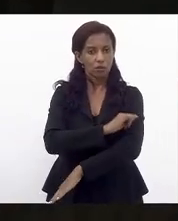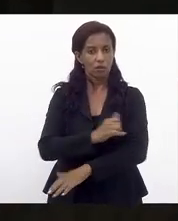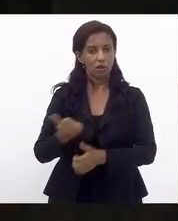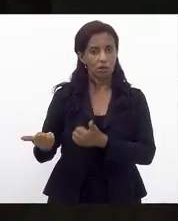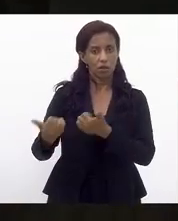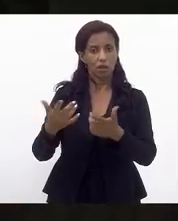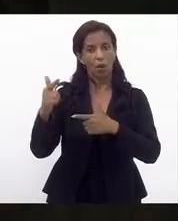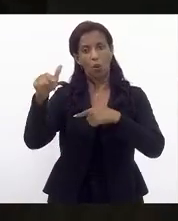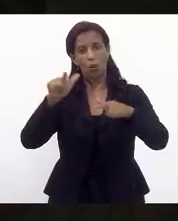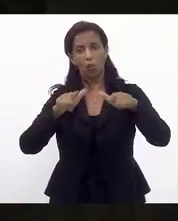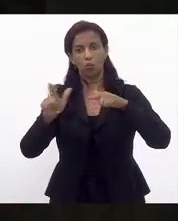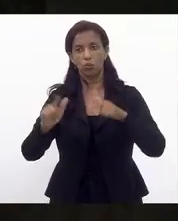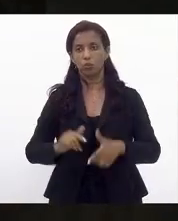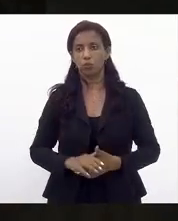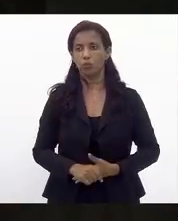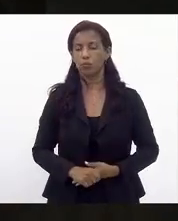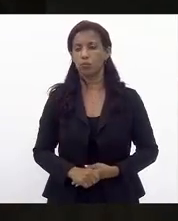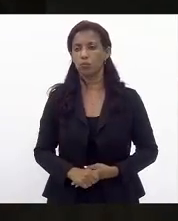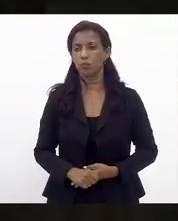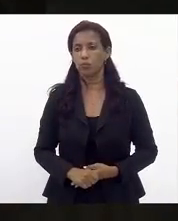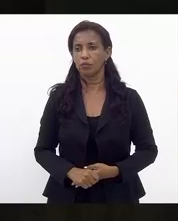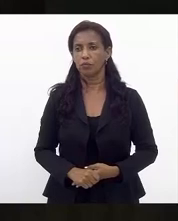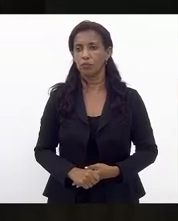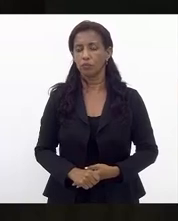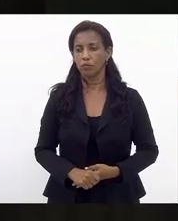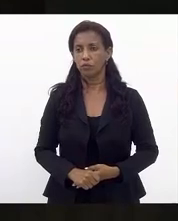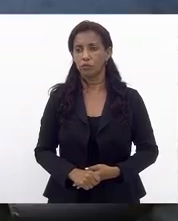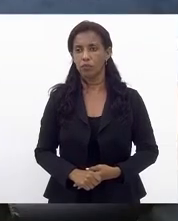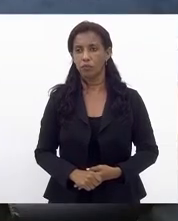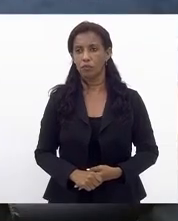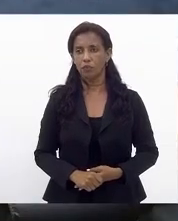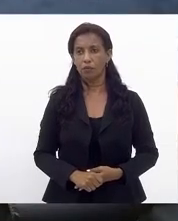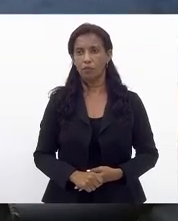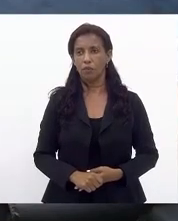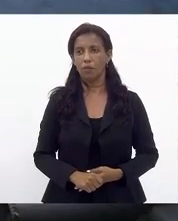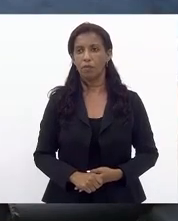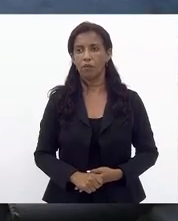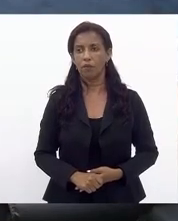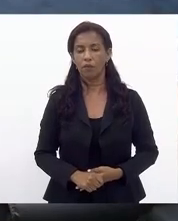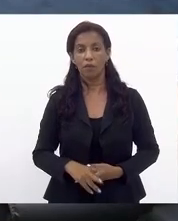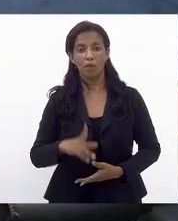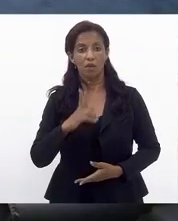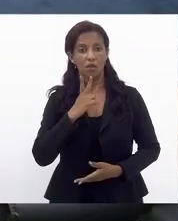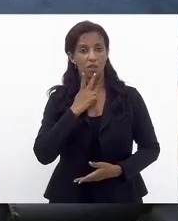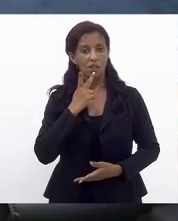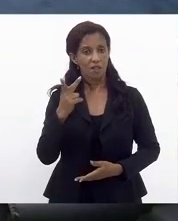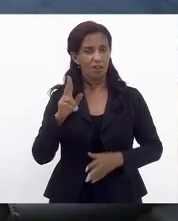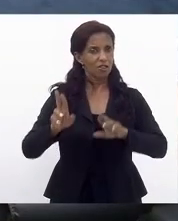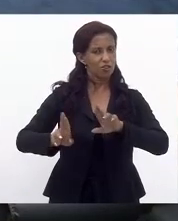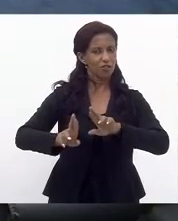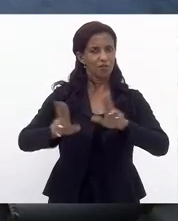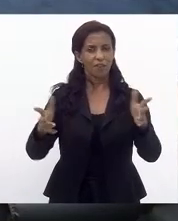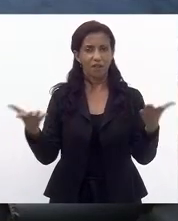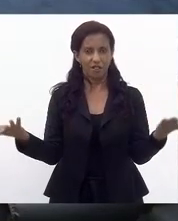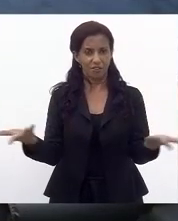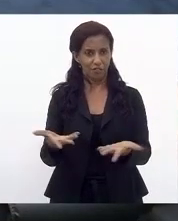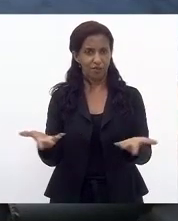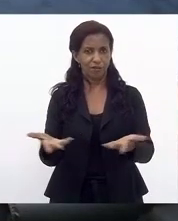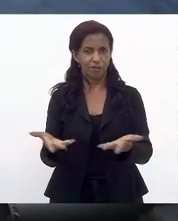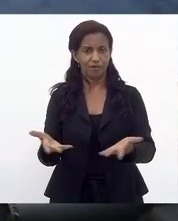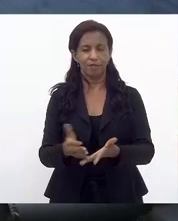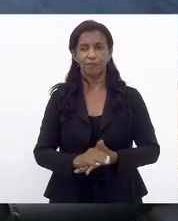e dá outras providências a palavra Deputado Márcio Pacheco pois bem eu queria fazer uma sugestão diferente agora